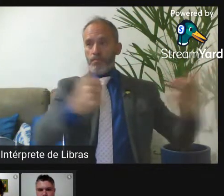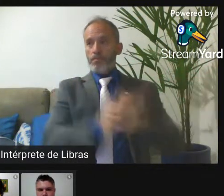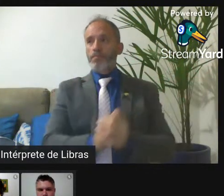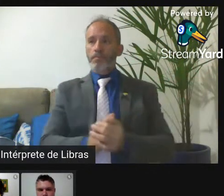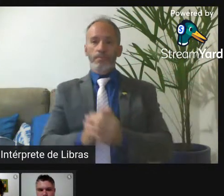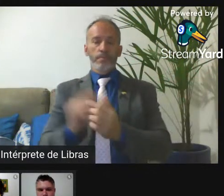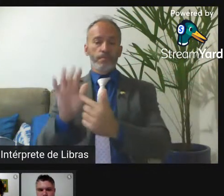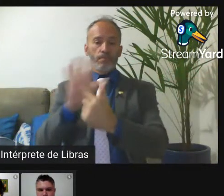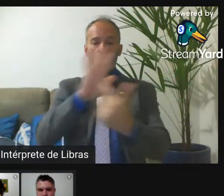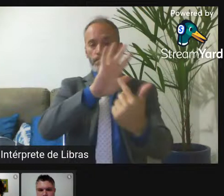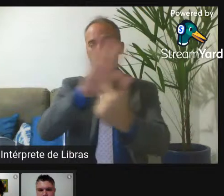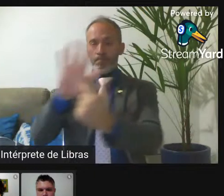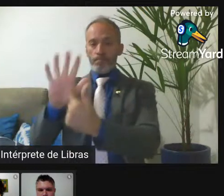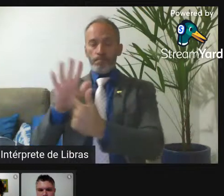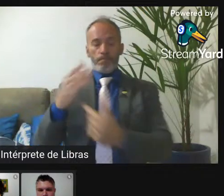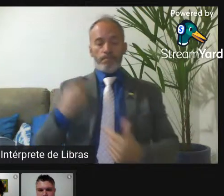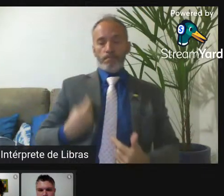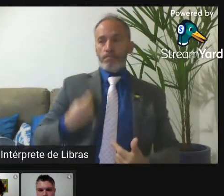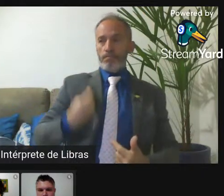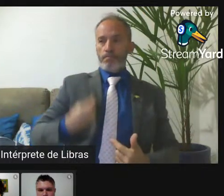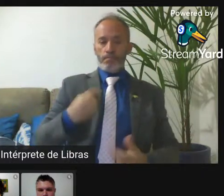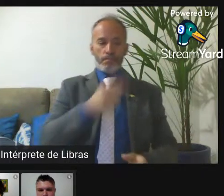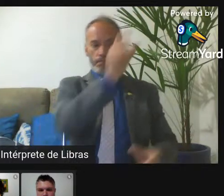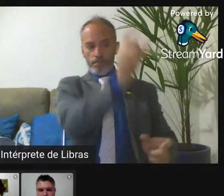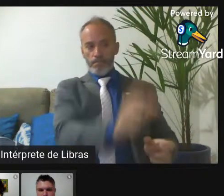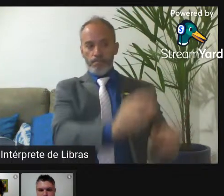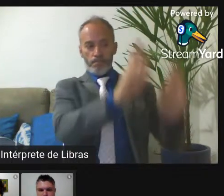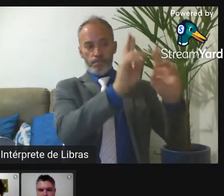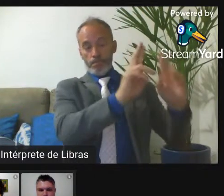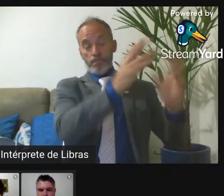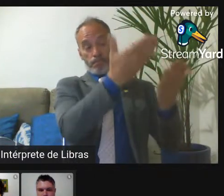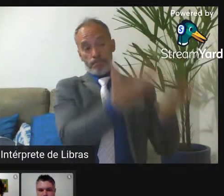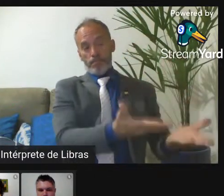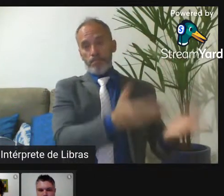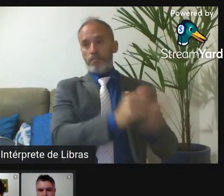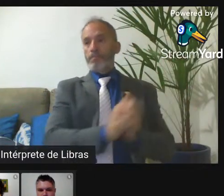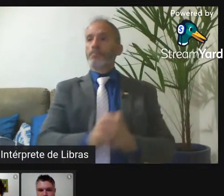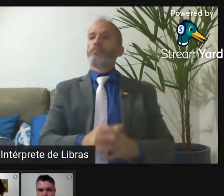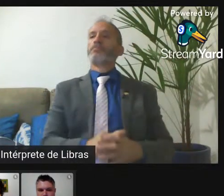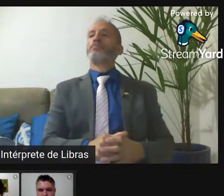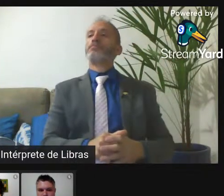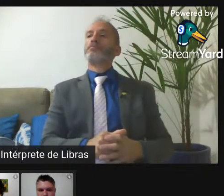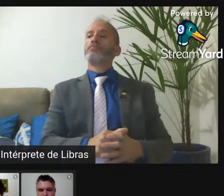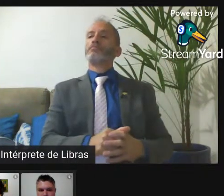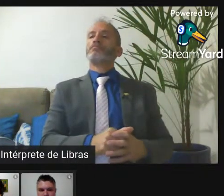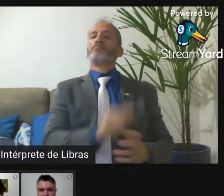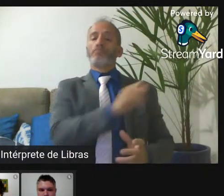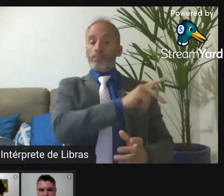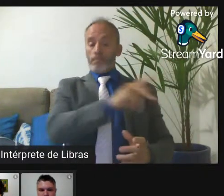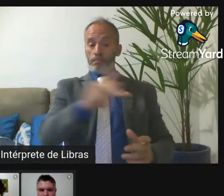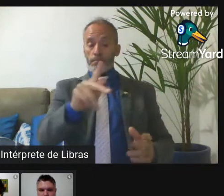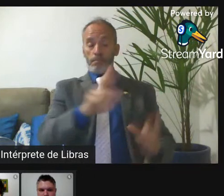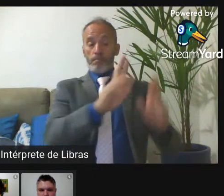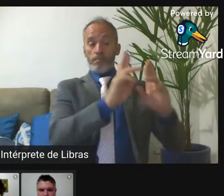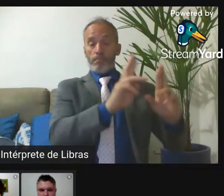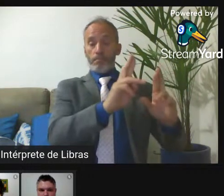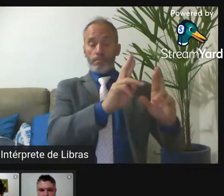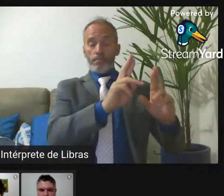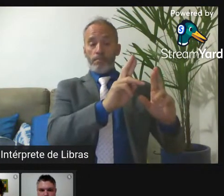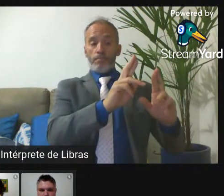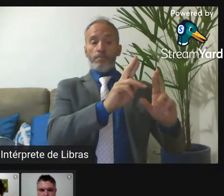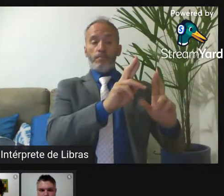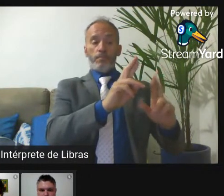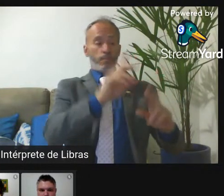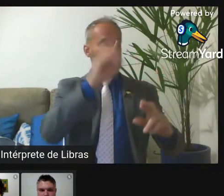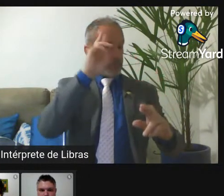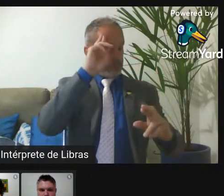Destacamos a presença nesta solenidade das seguintes autoridades: presidente da seção e diretora da Escola de